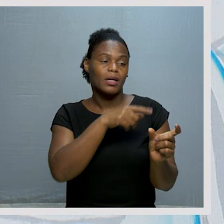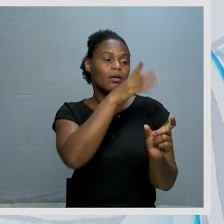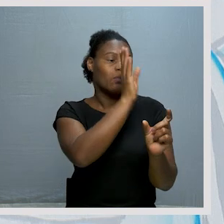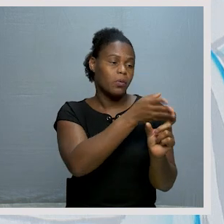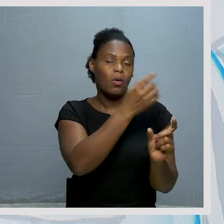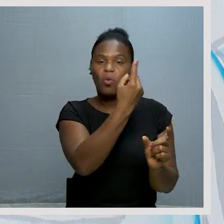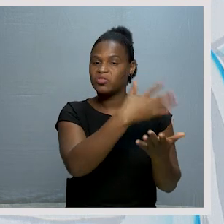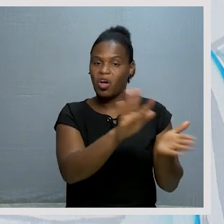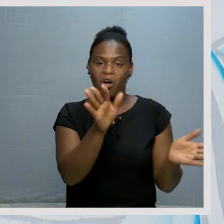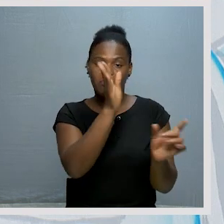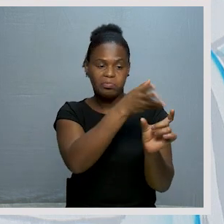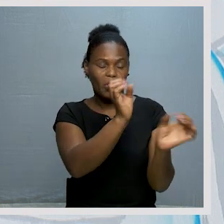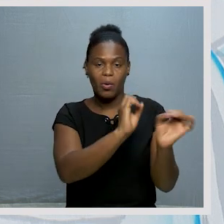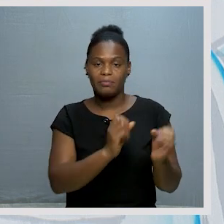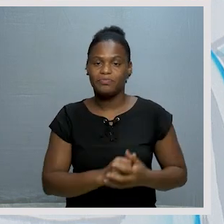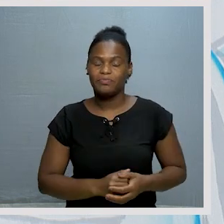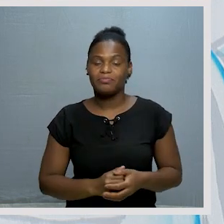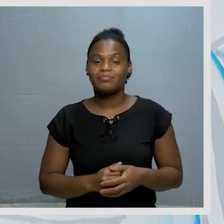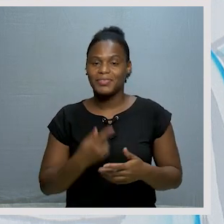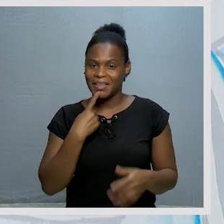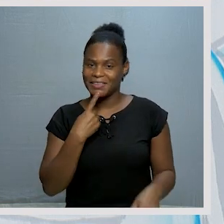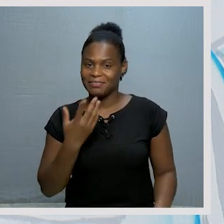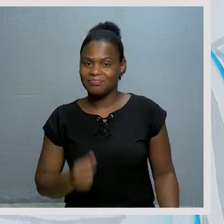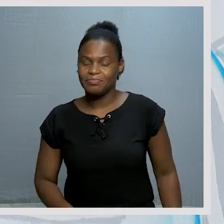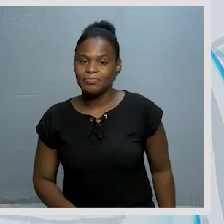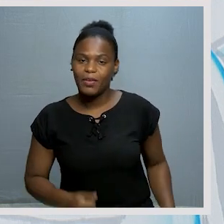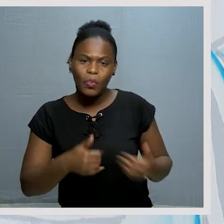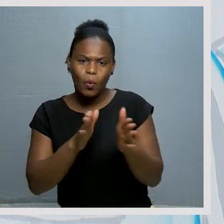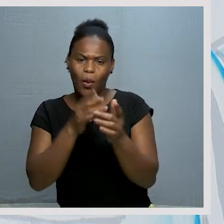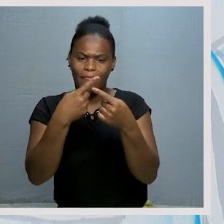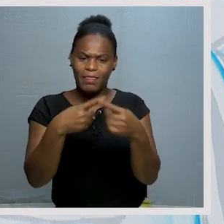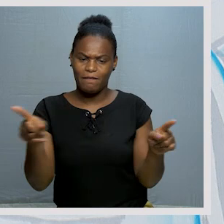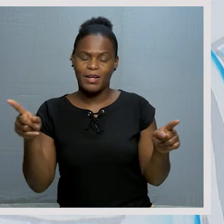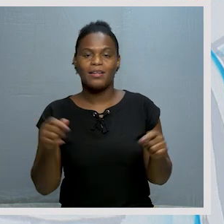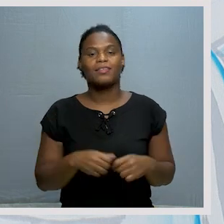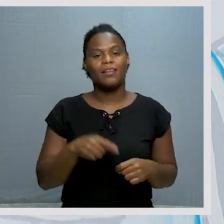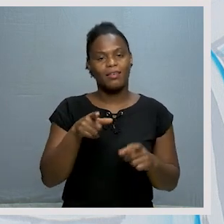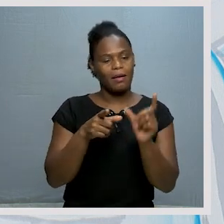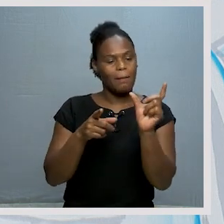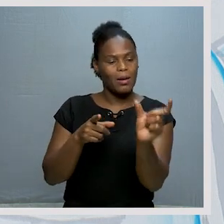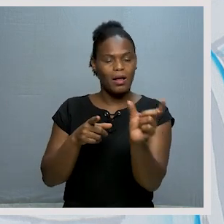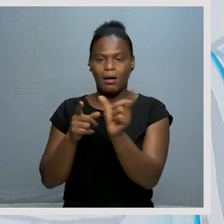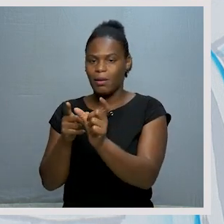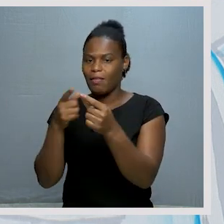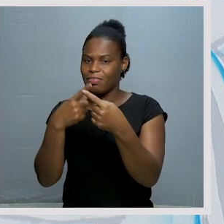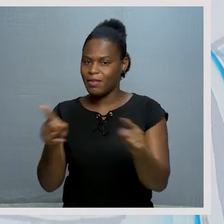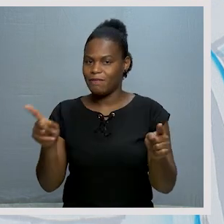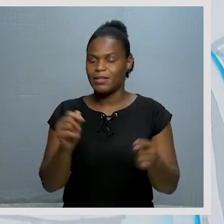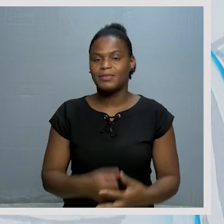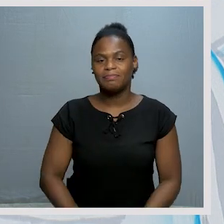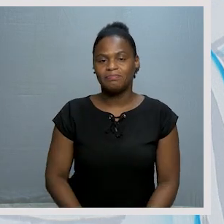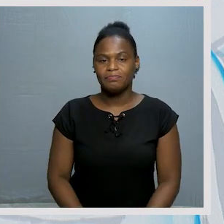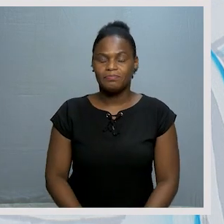começa com B, vaca começa com V. B-V. totalmente diferentes essas duas